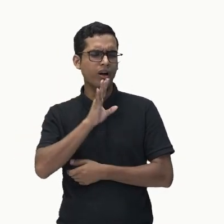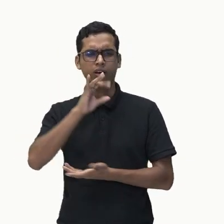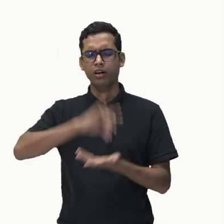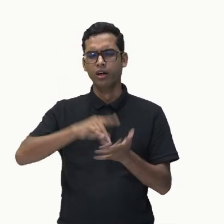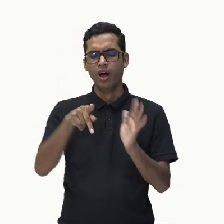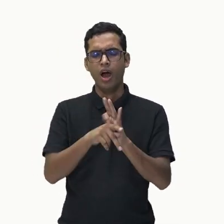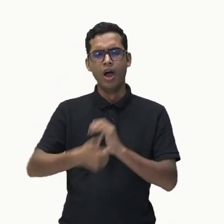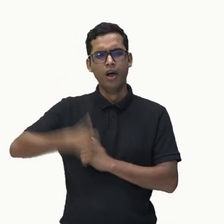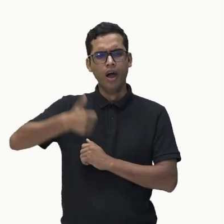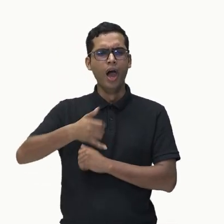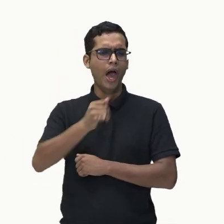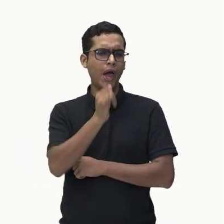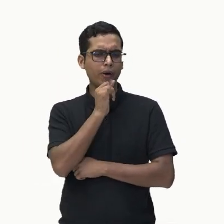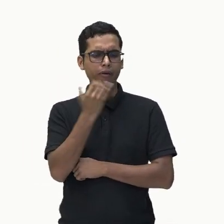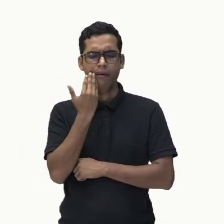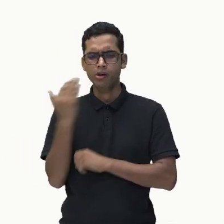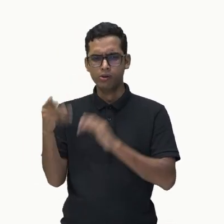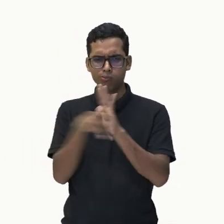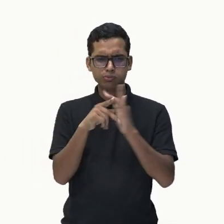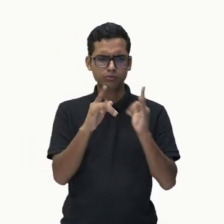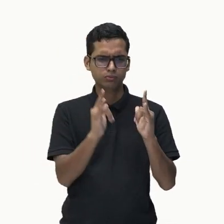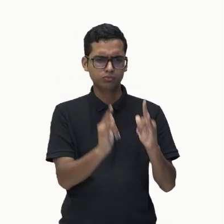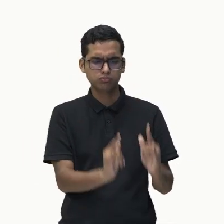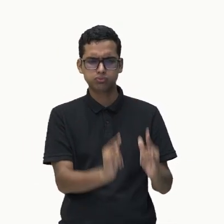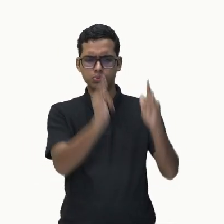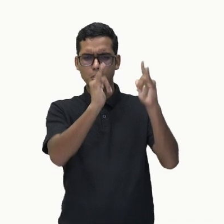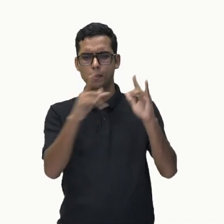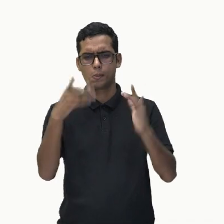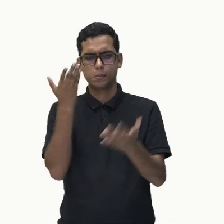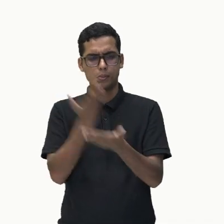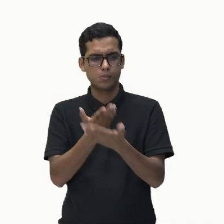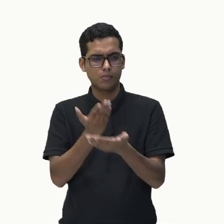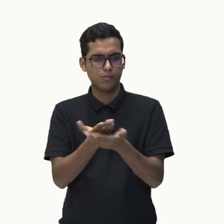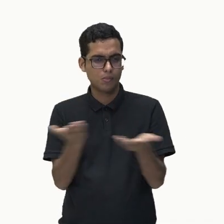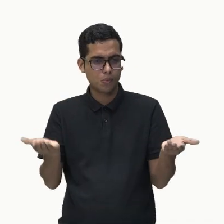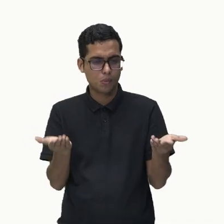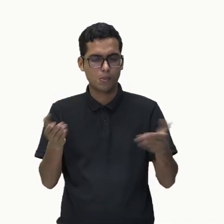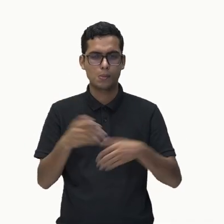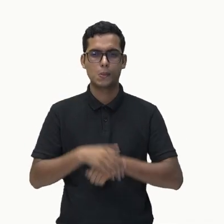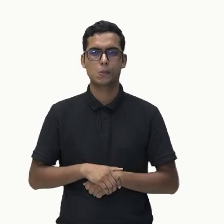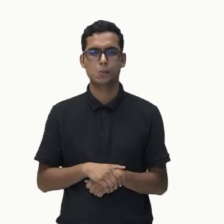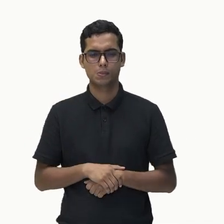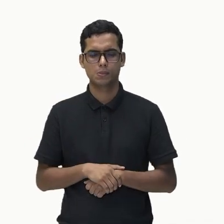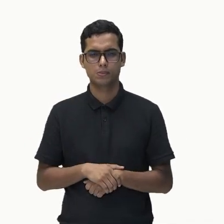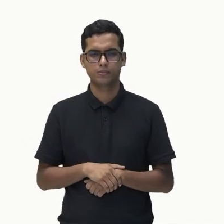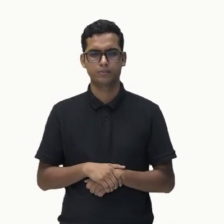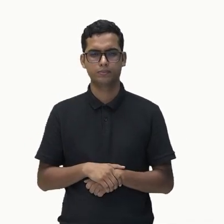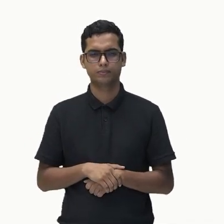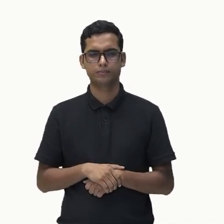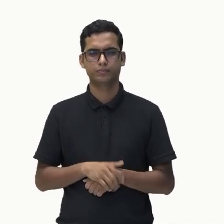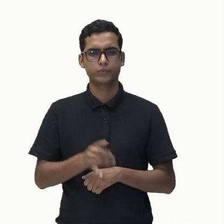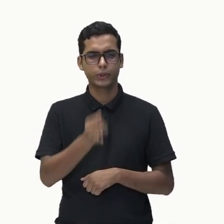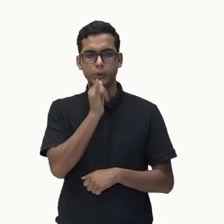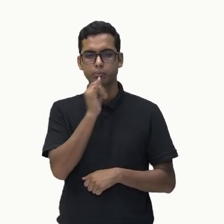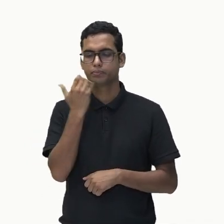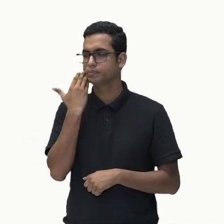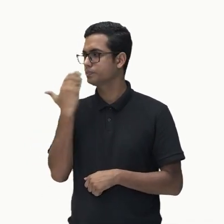primeiro exemplo da nossa aula de hoje, né? O exemplo diz assim,